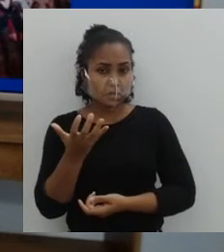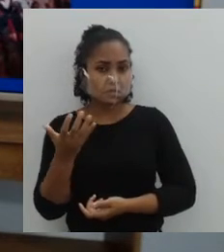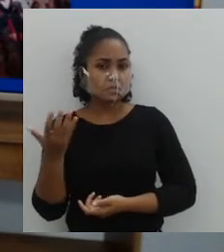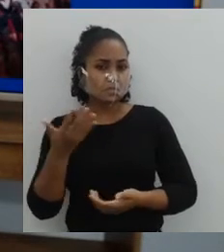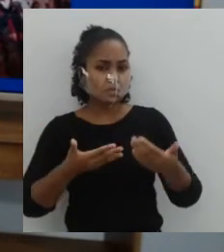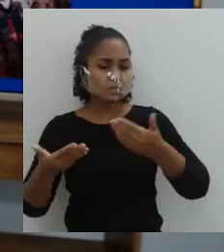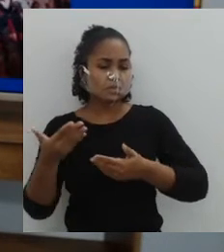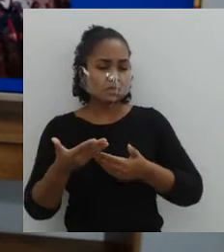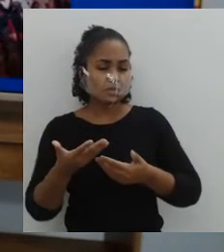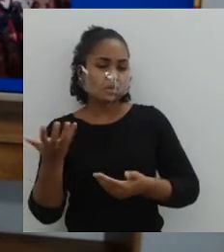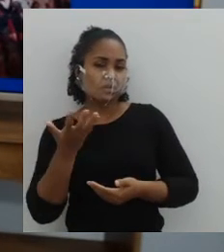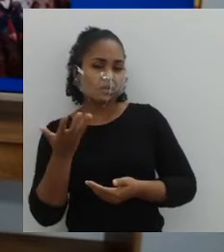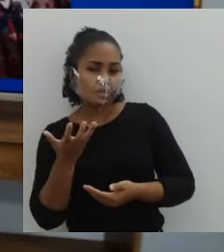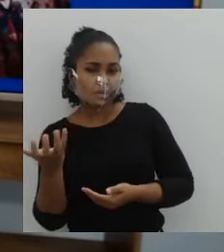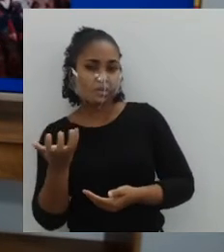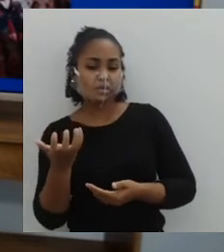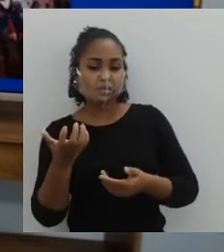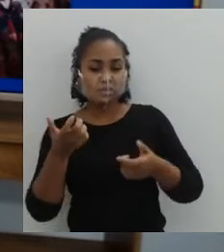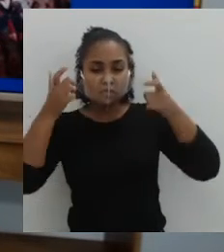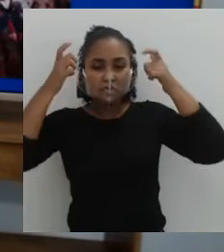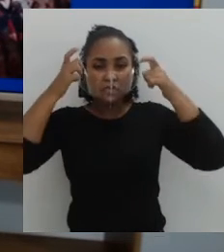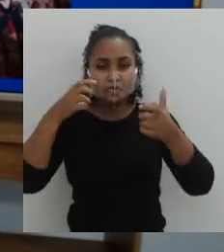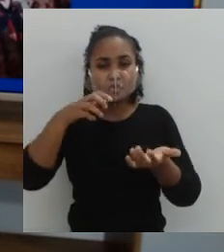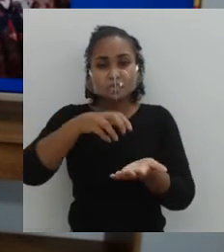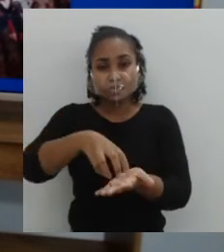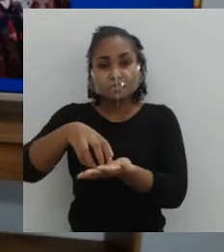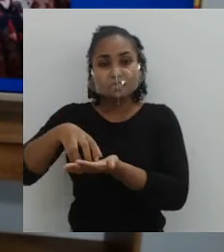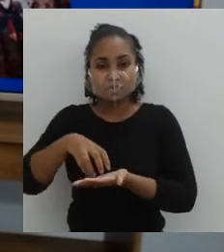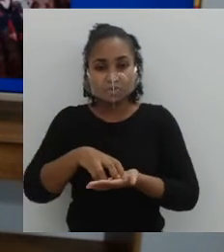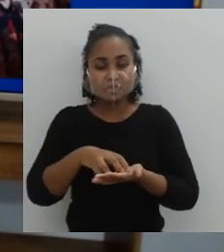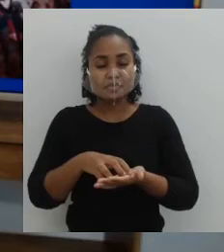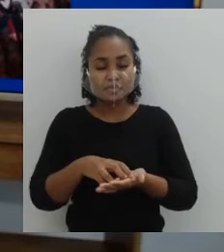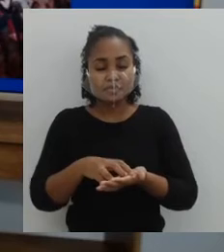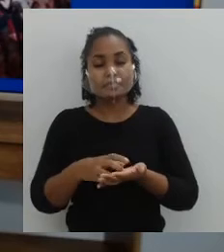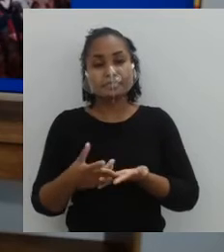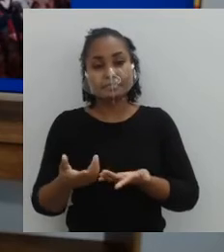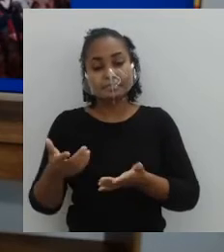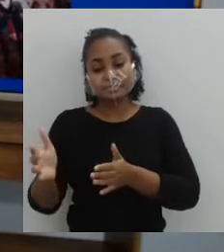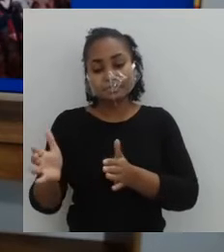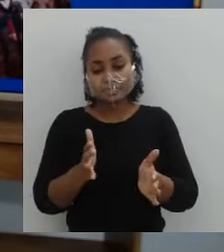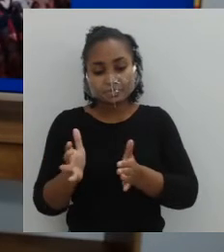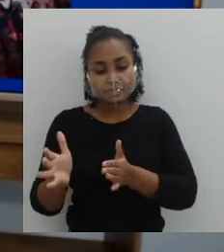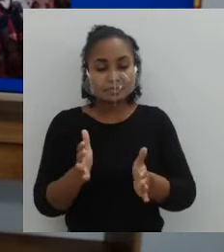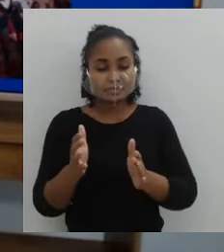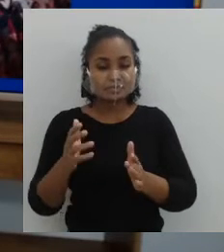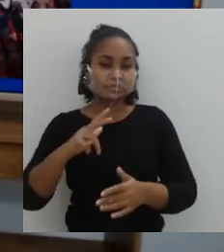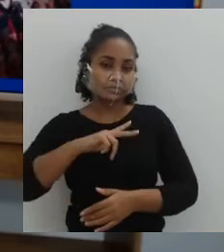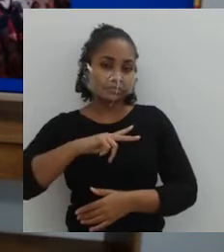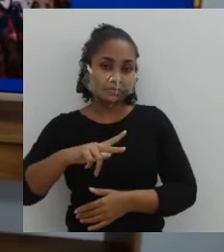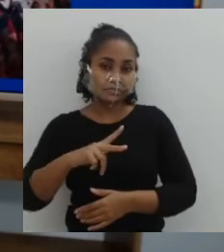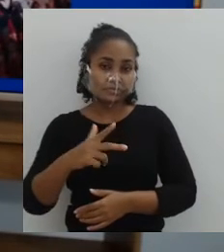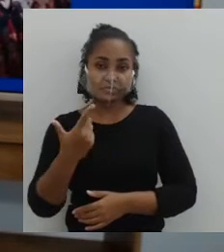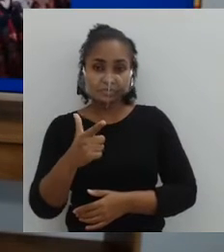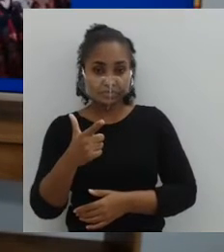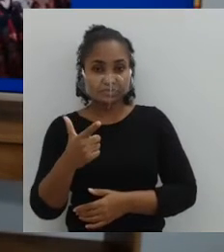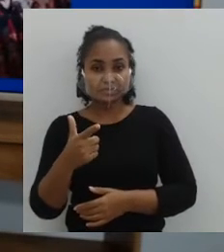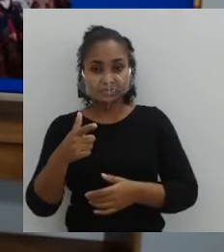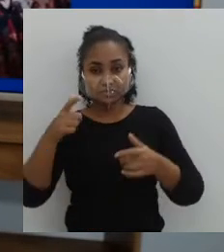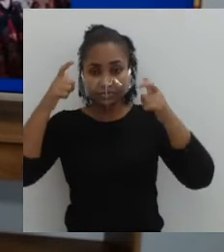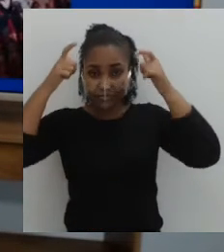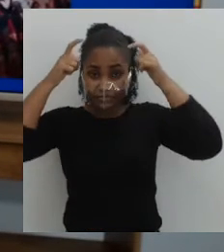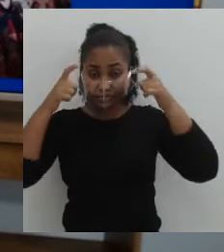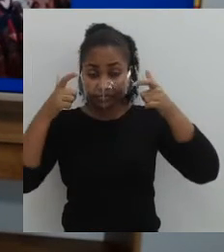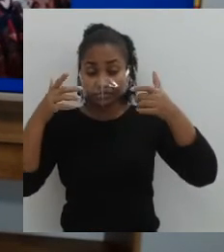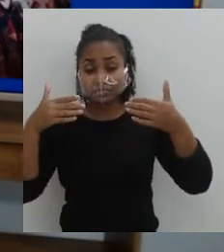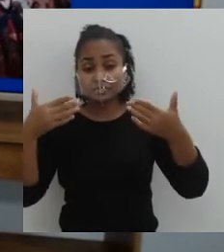foram se candidatando àquela manifestação de reinado em Portugal, que por enquanto estava órfã, né?